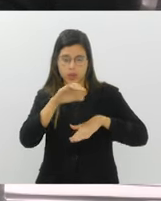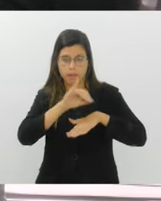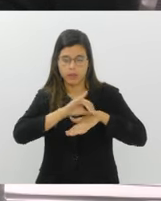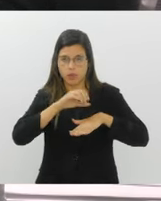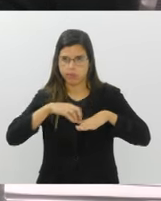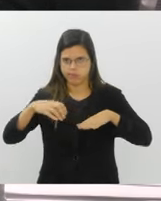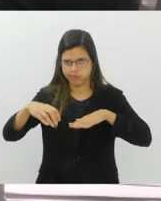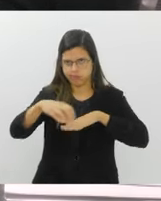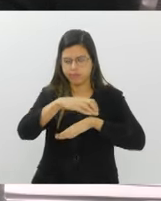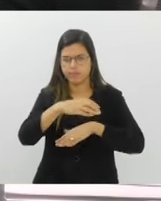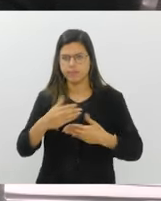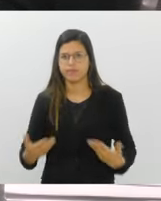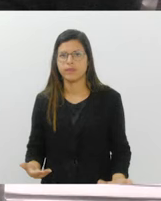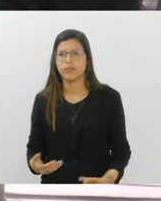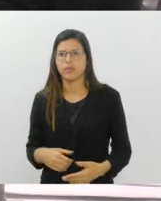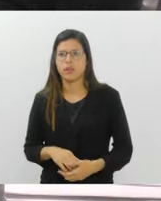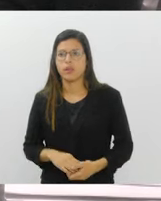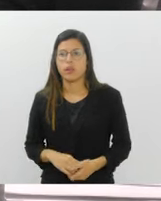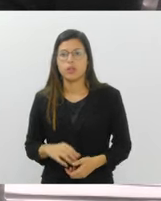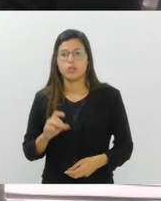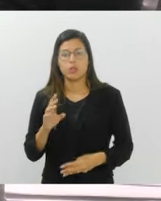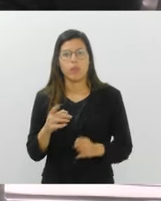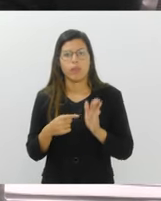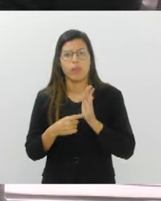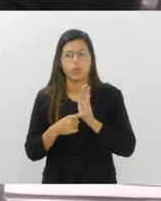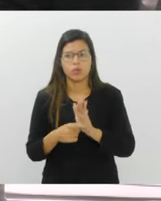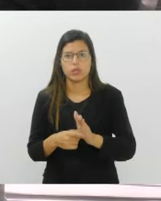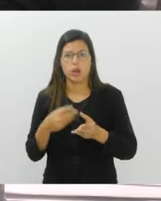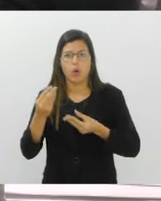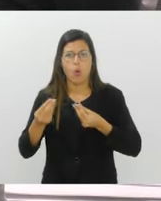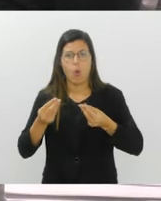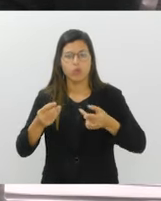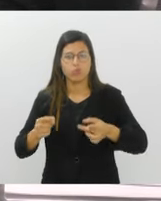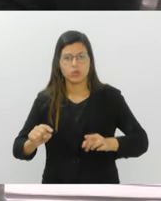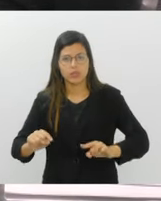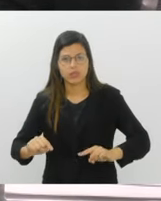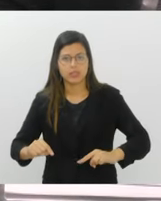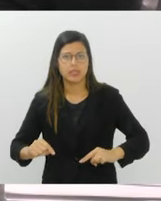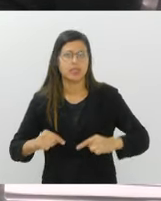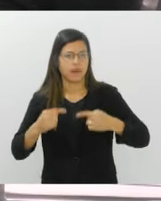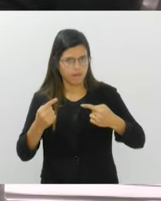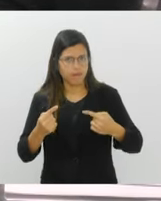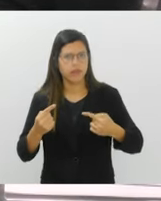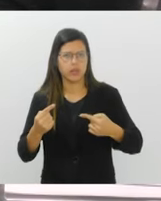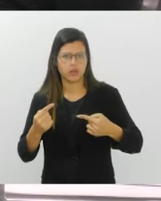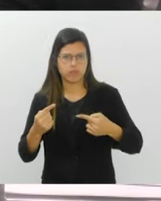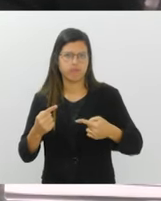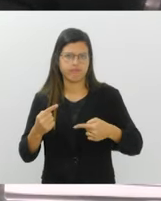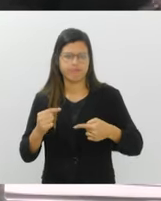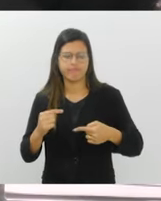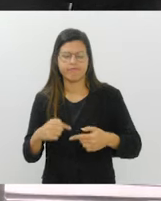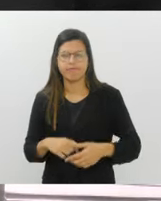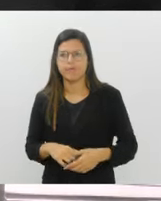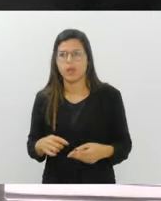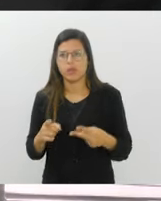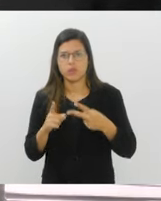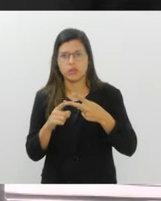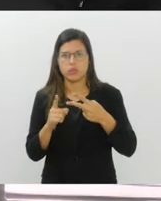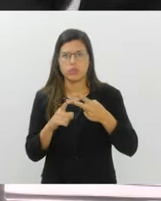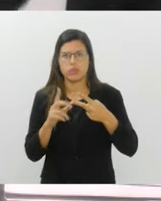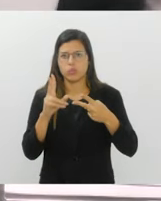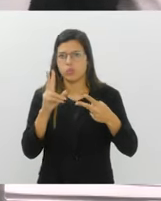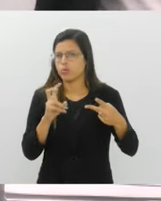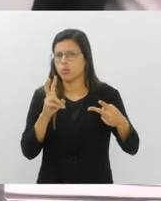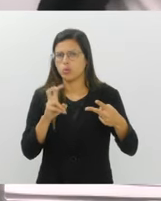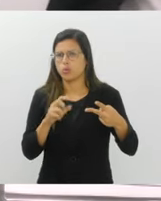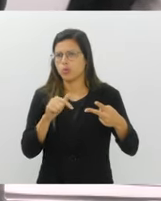primeira questão para mostrar o tamanho, né, do desafio com o qual nós estamos lidando. O segundo é que é uma